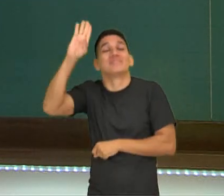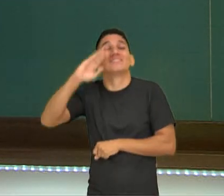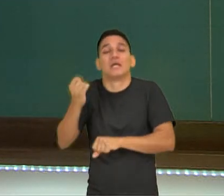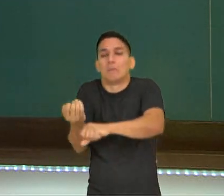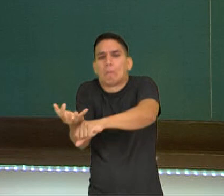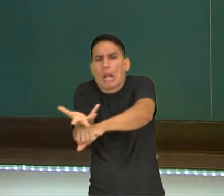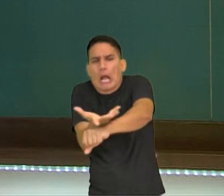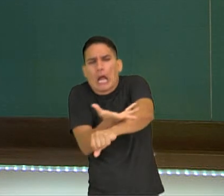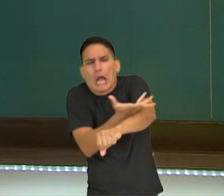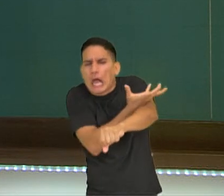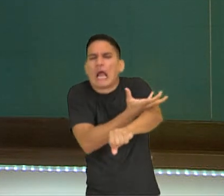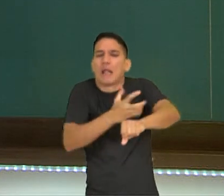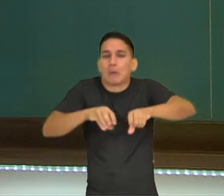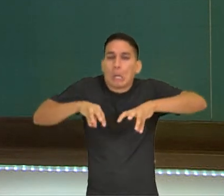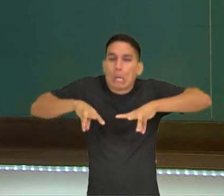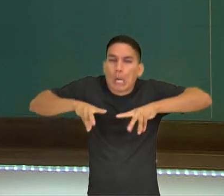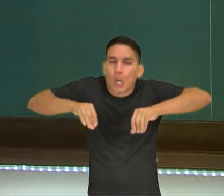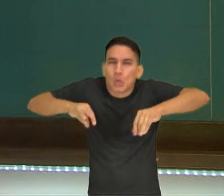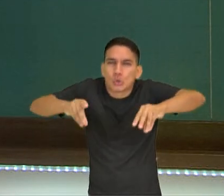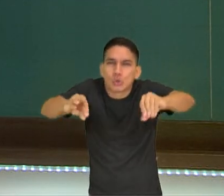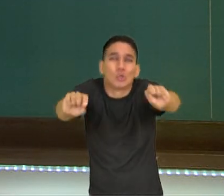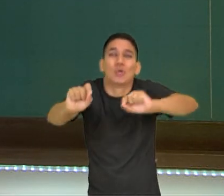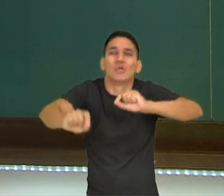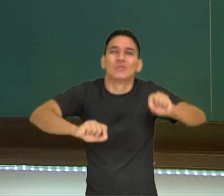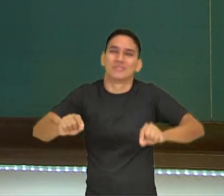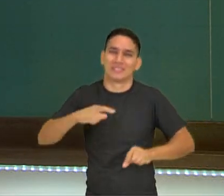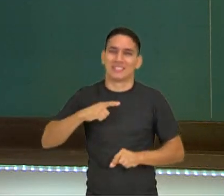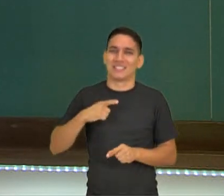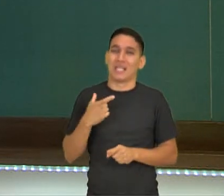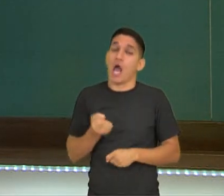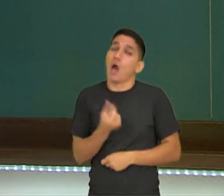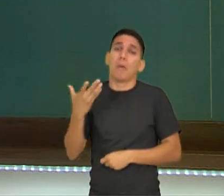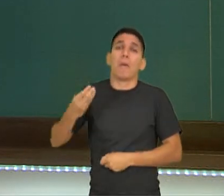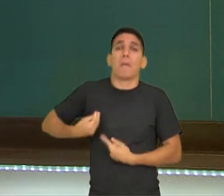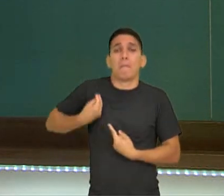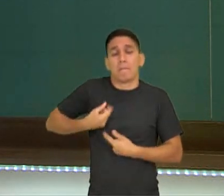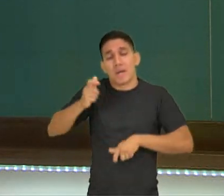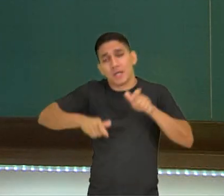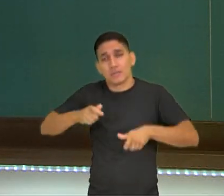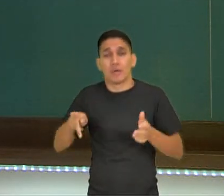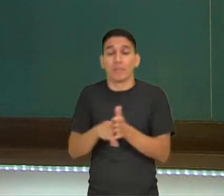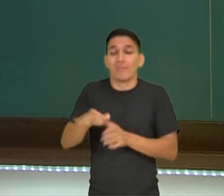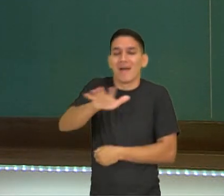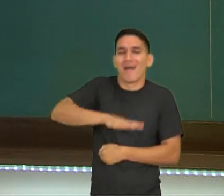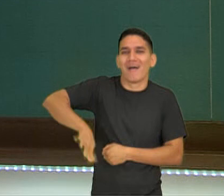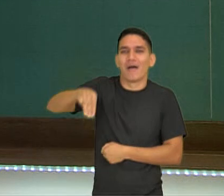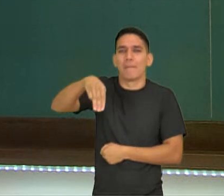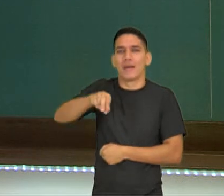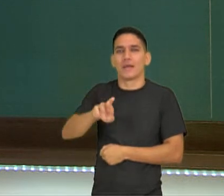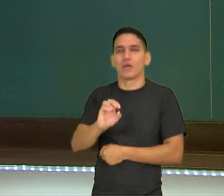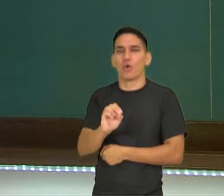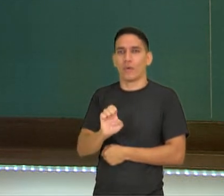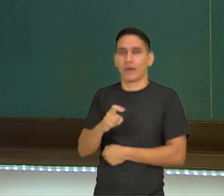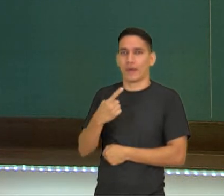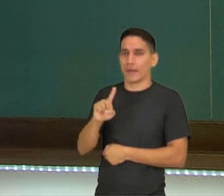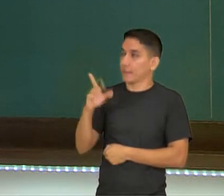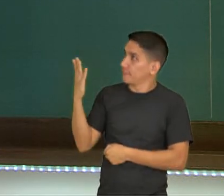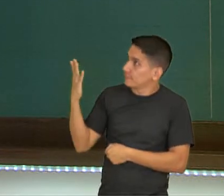com populações agrícolas que moram nessa região que seria de Meroé. Cidades cuxitas funcionavam como